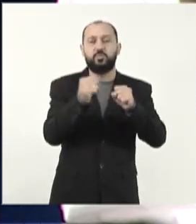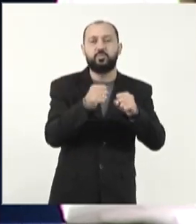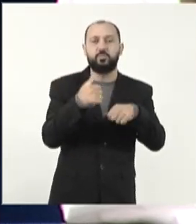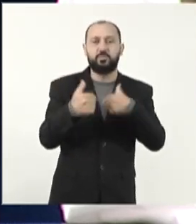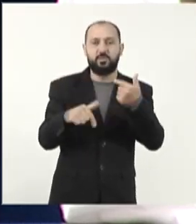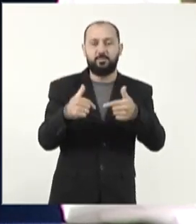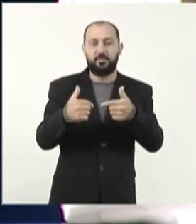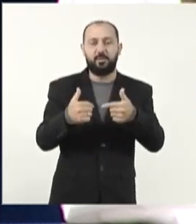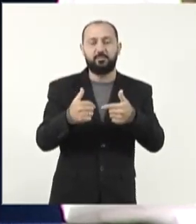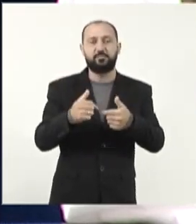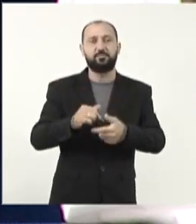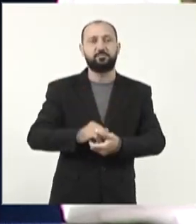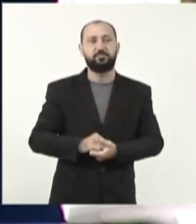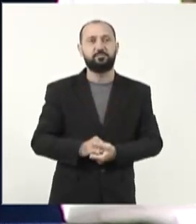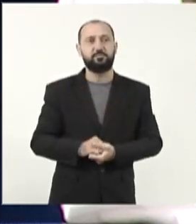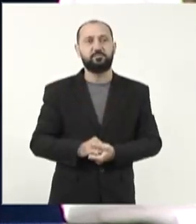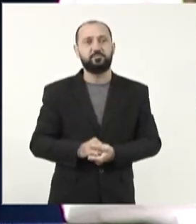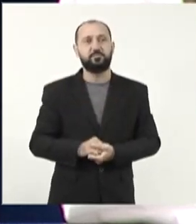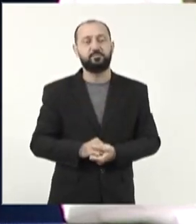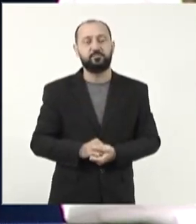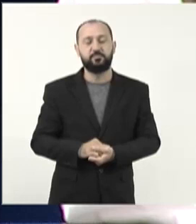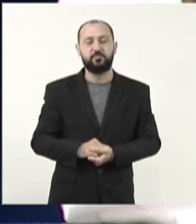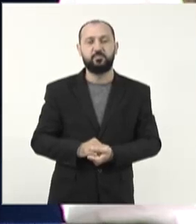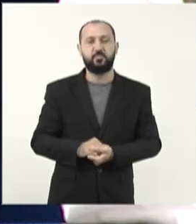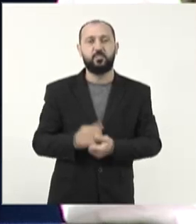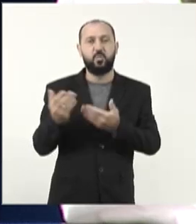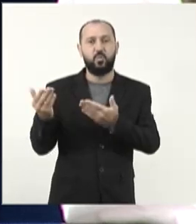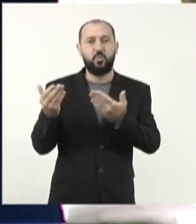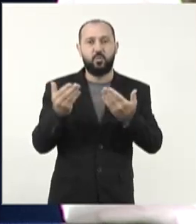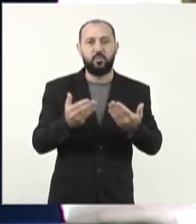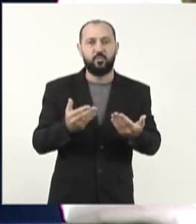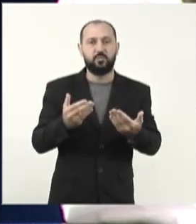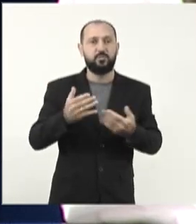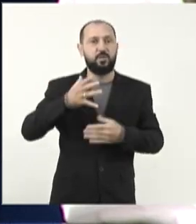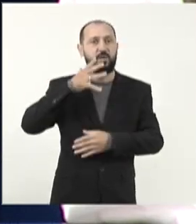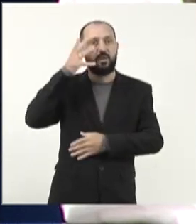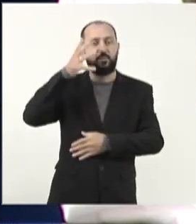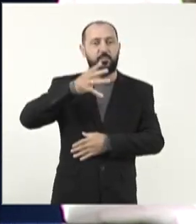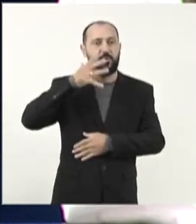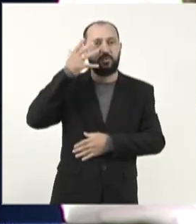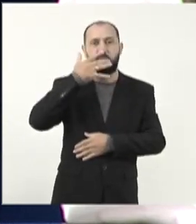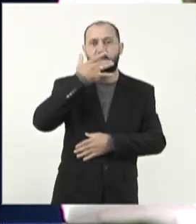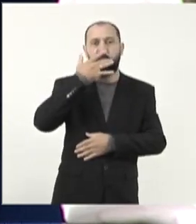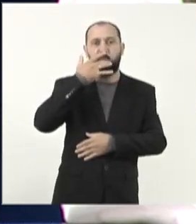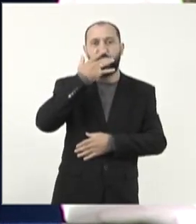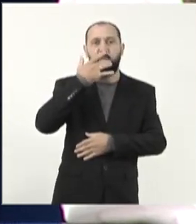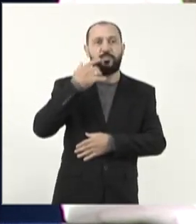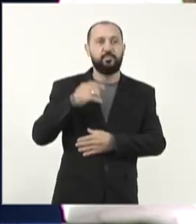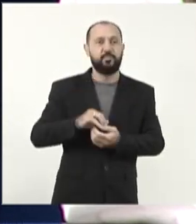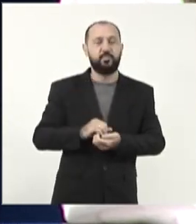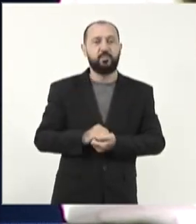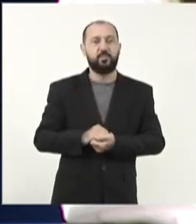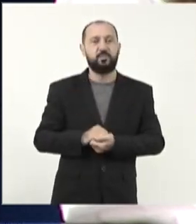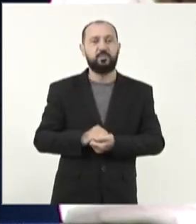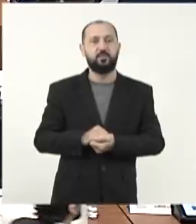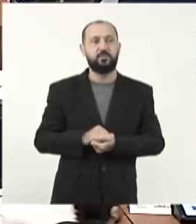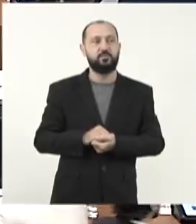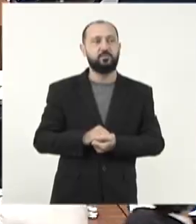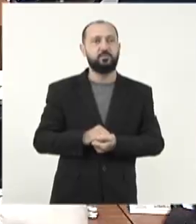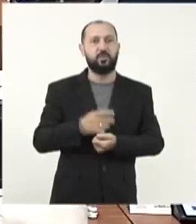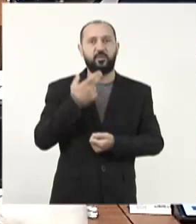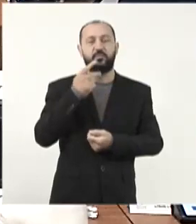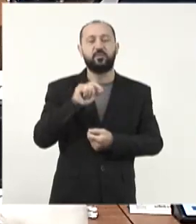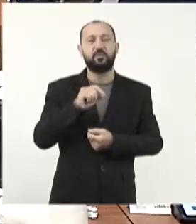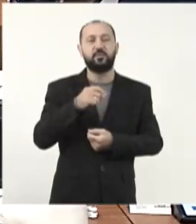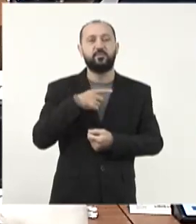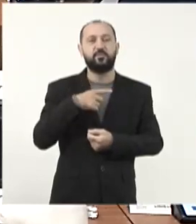suas funções. Convido a palestrante, vereadora Luísa Ribeiro, informo Vossa